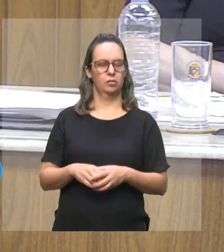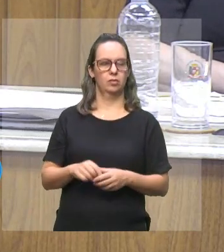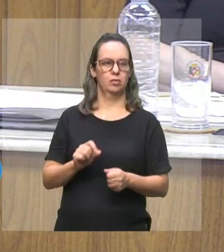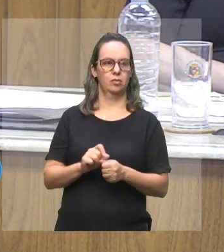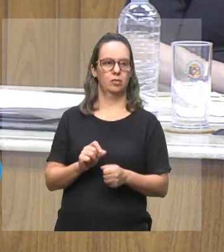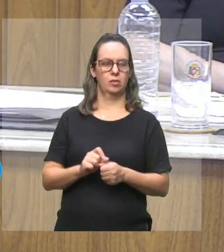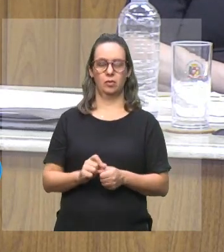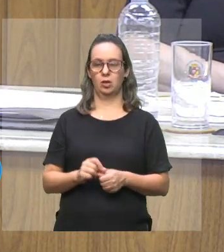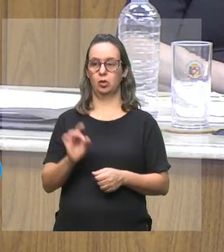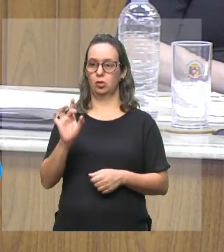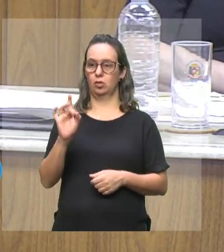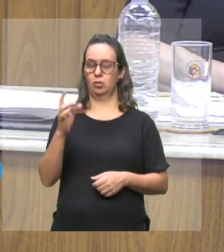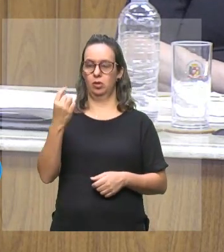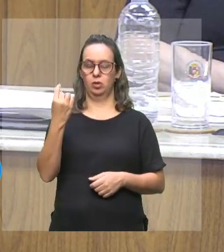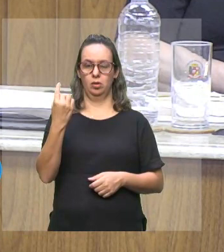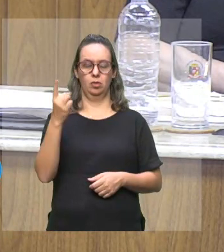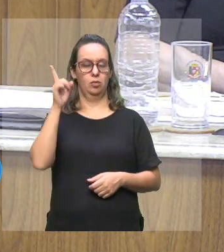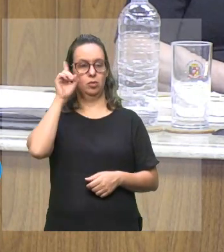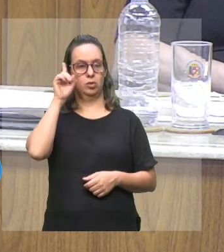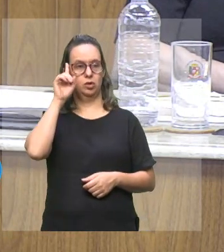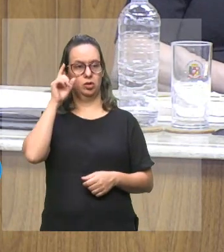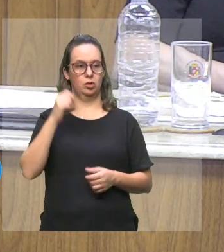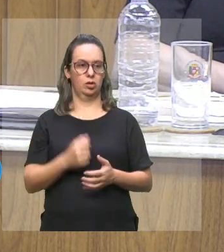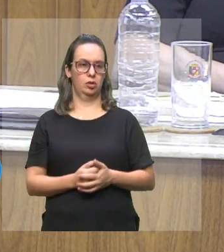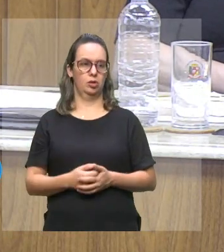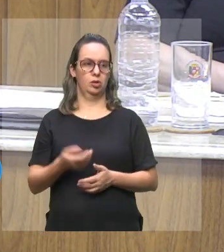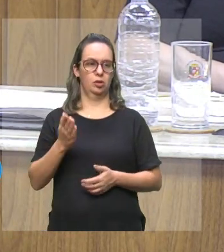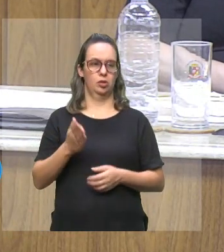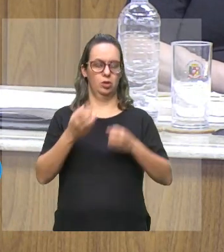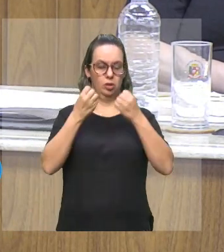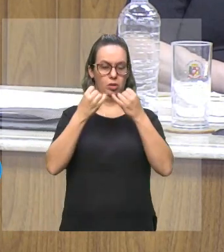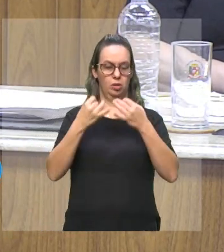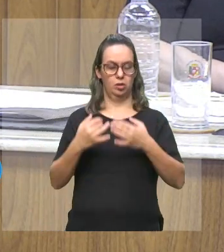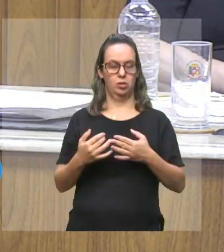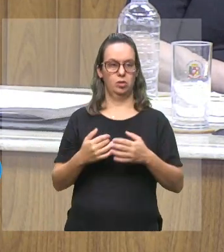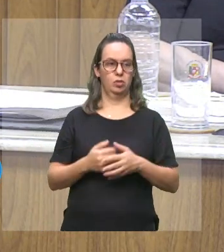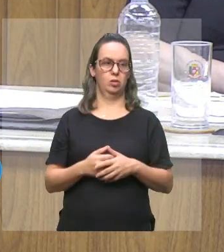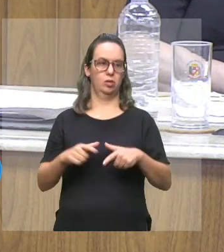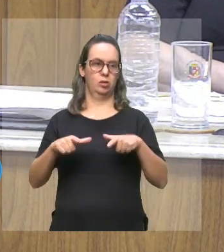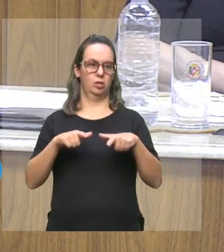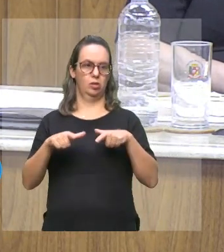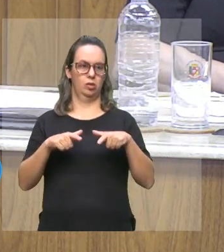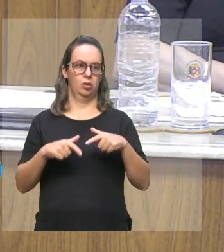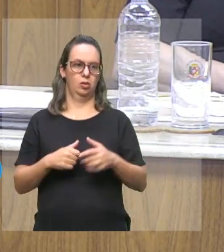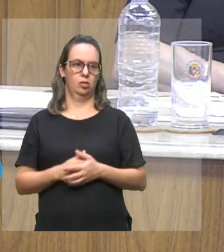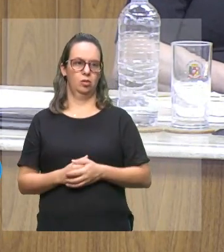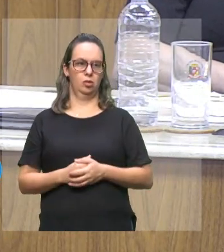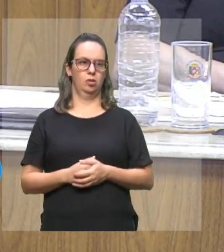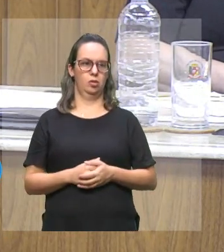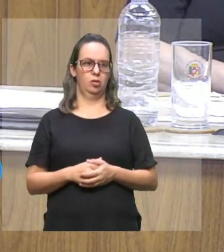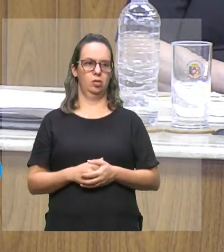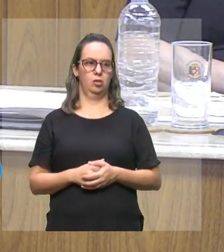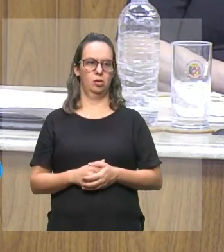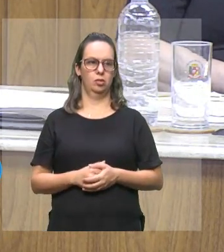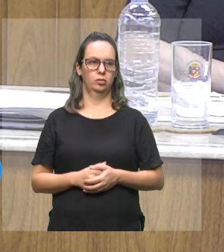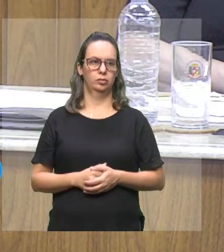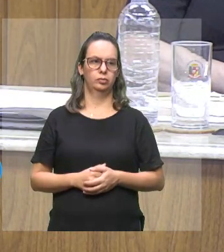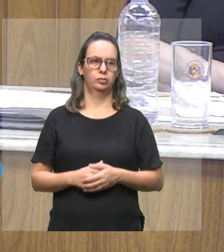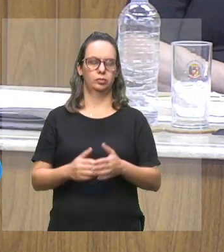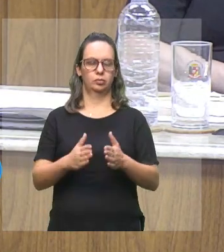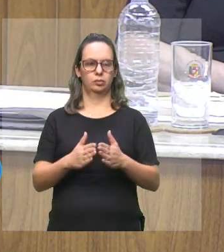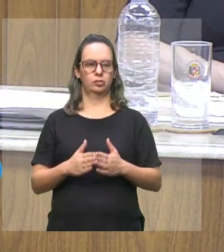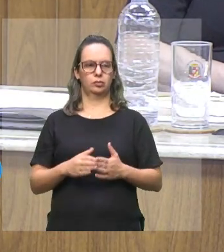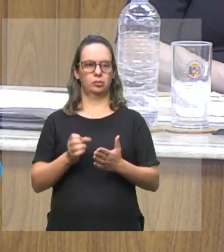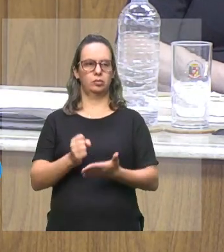por diária. Anteposto diante dos relevantes serviços, relevantes motivos que norteiam a matéria, conto com o apoio dos